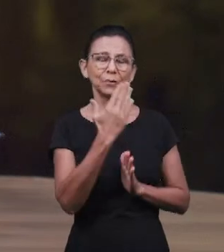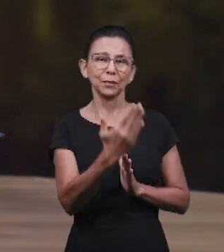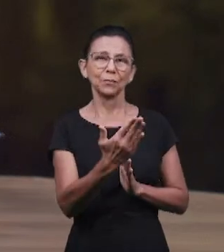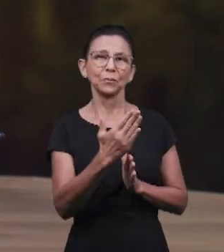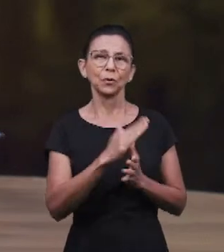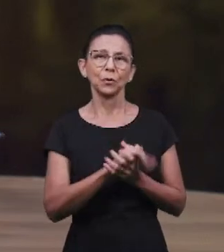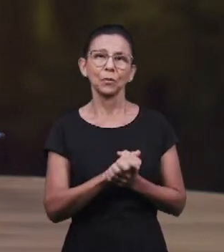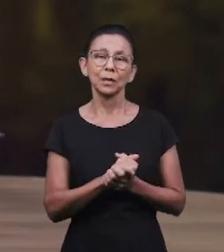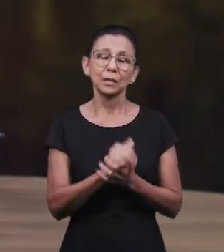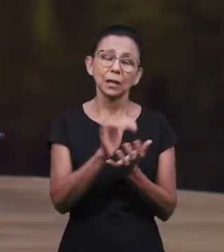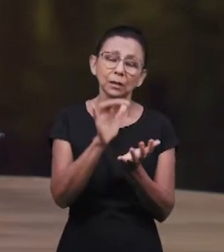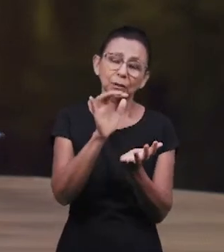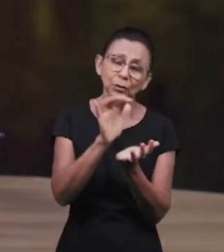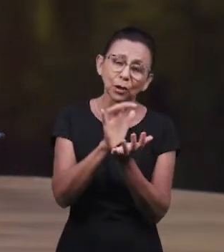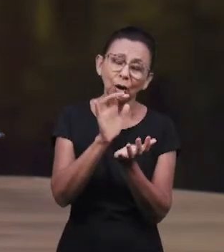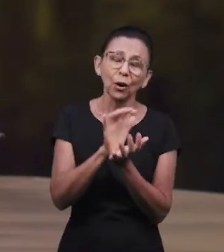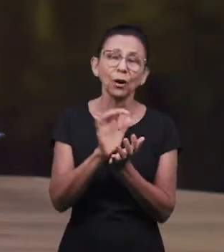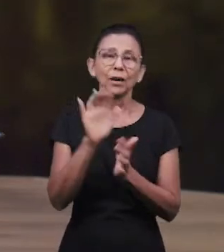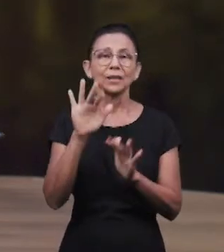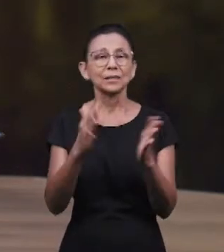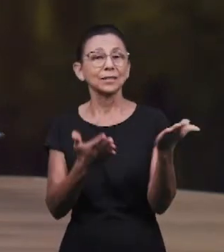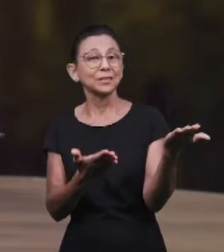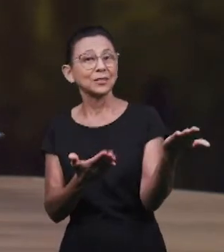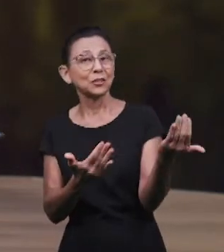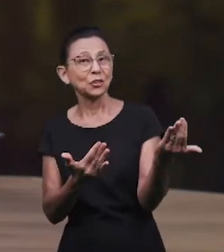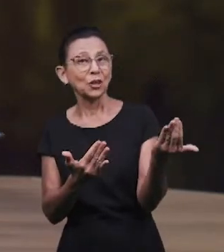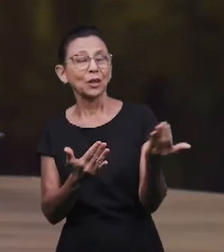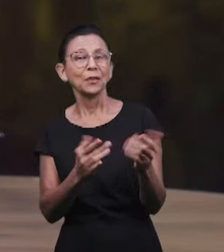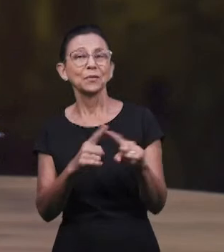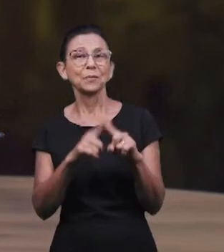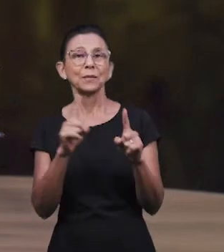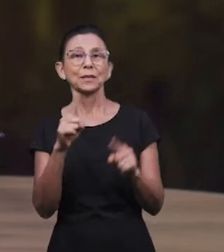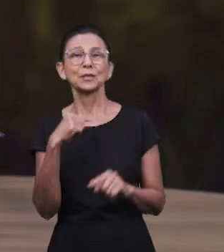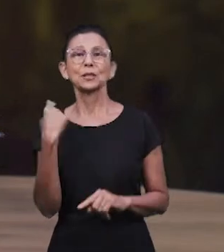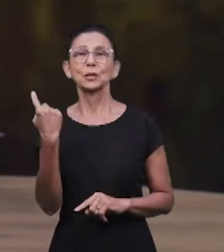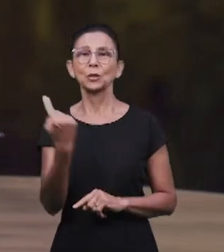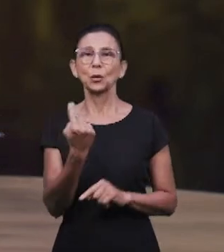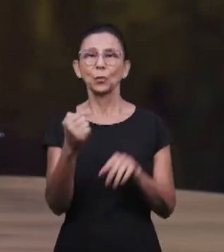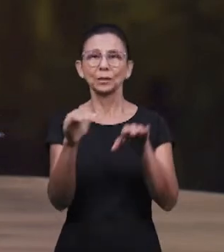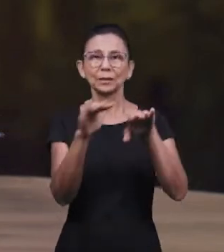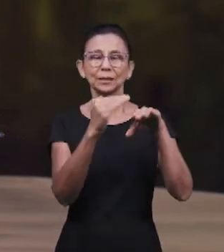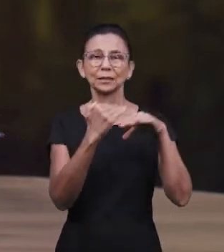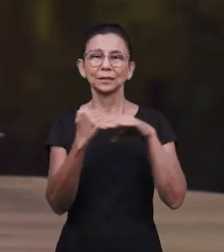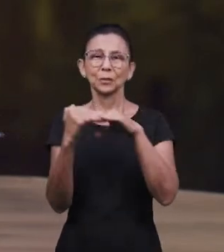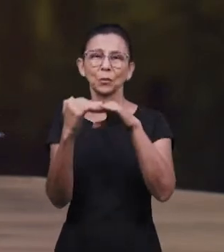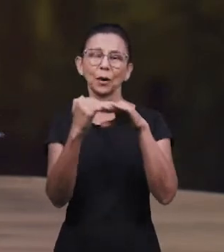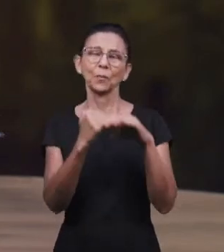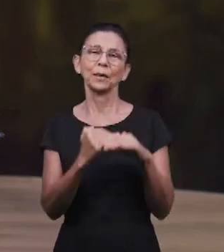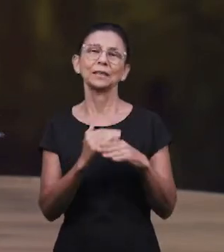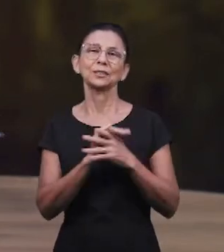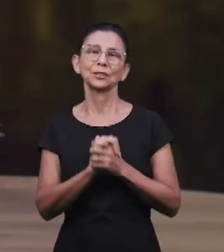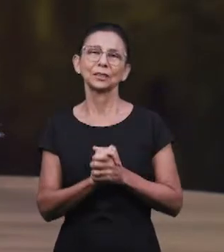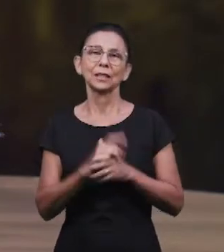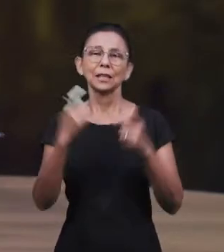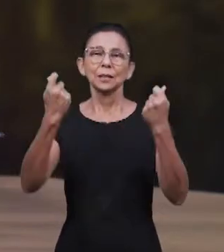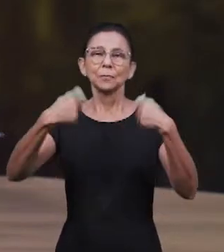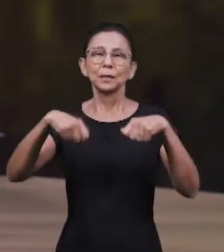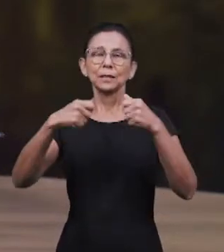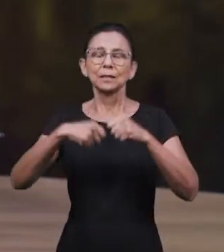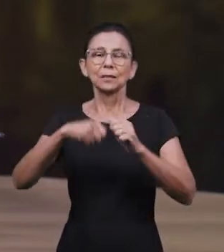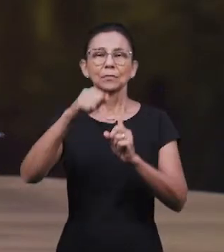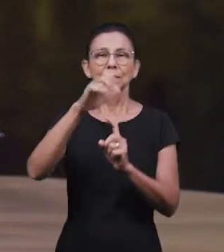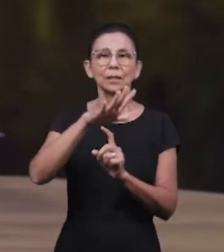Às vezes bem idosas, às vezes jovens, mas todas igualmente